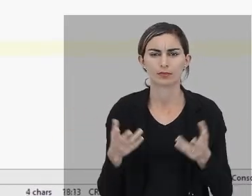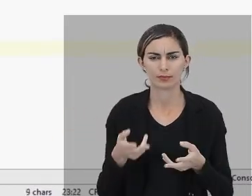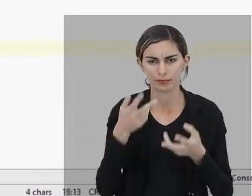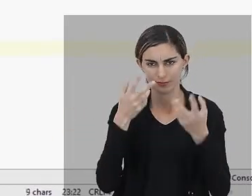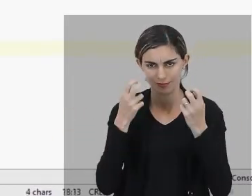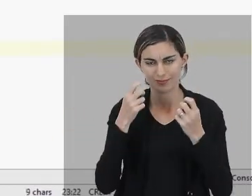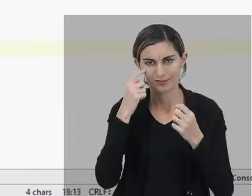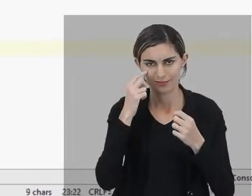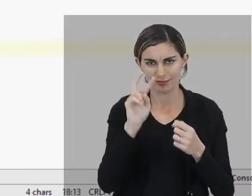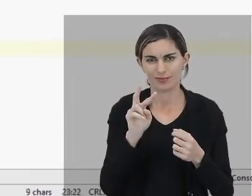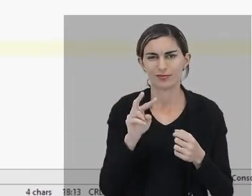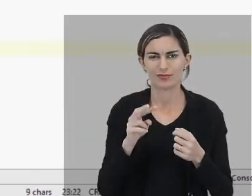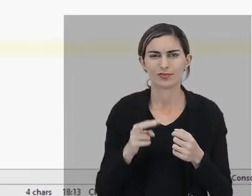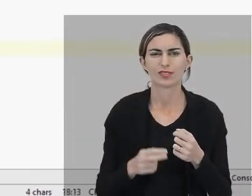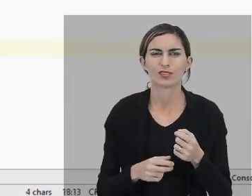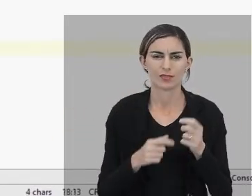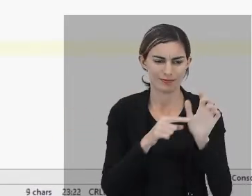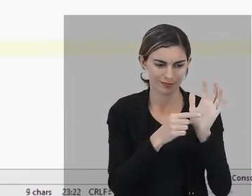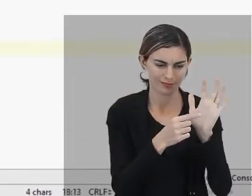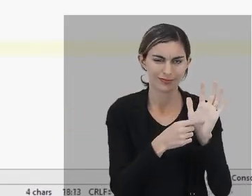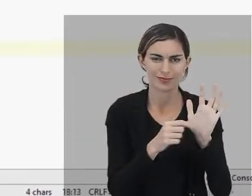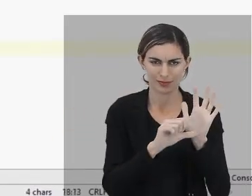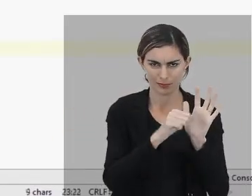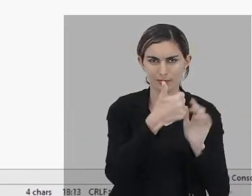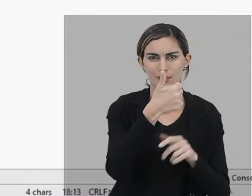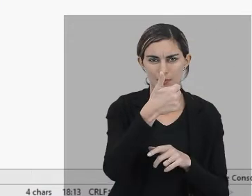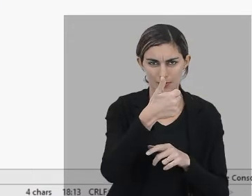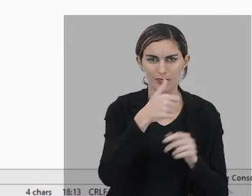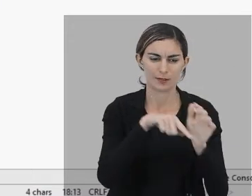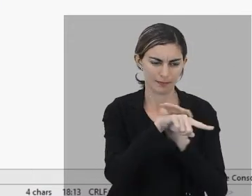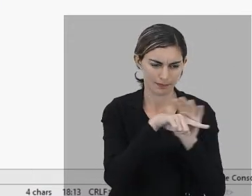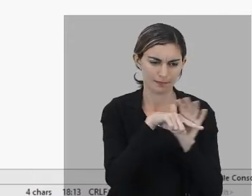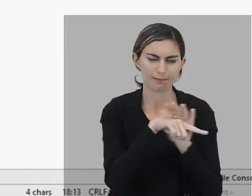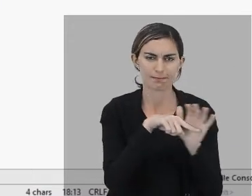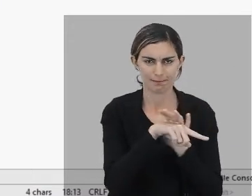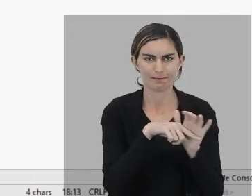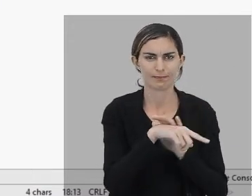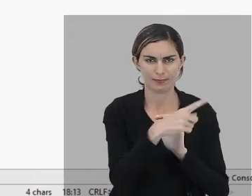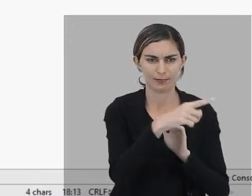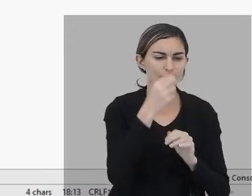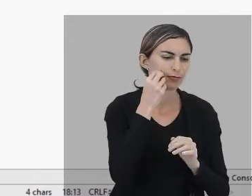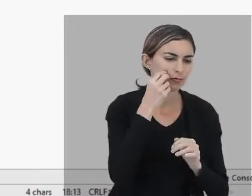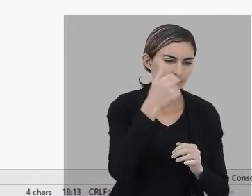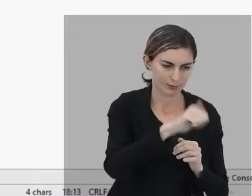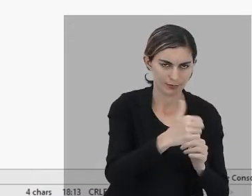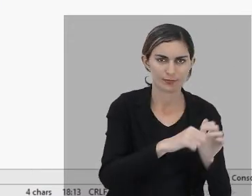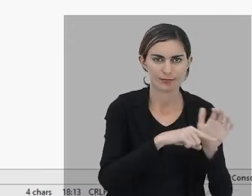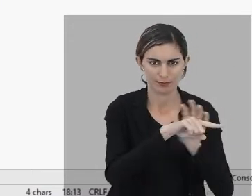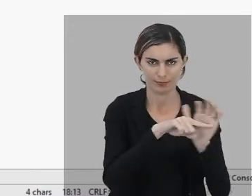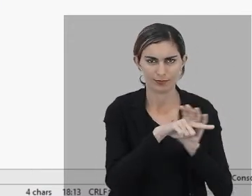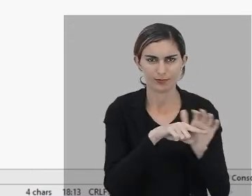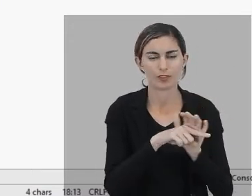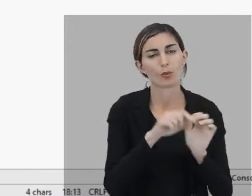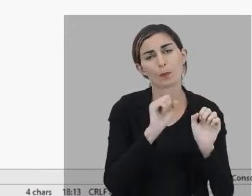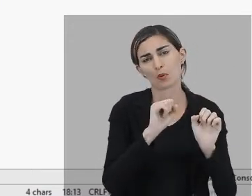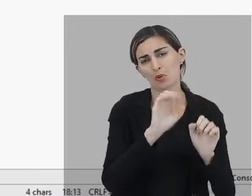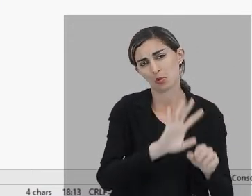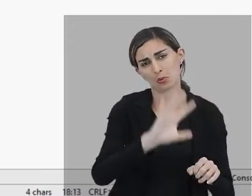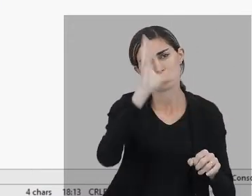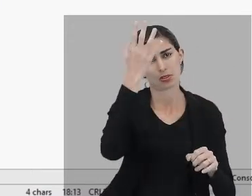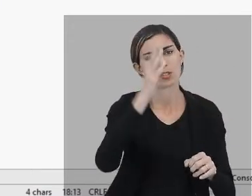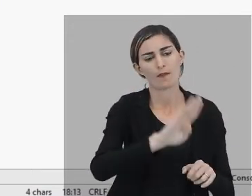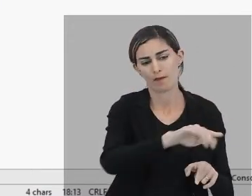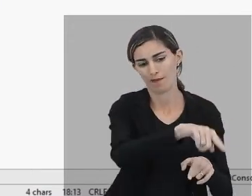o while estava na frente, podia ser que a primeira verificação dele, o primeiro teste, fosse